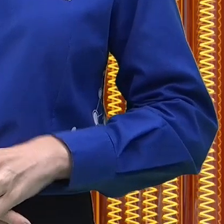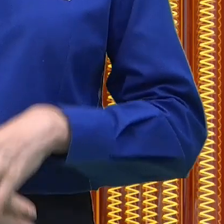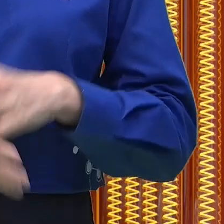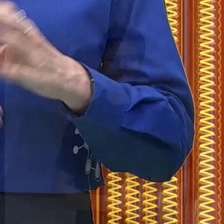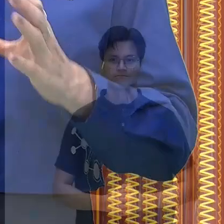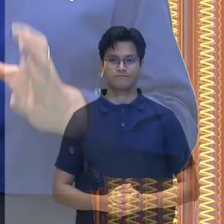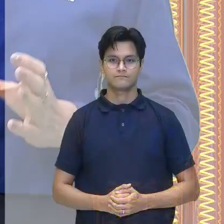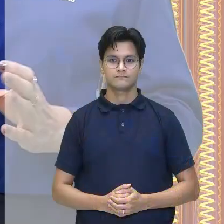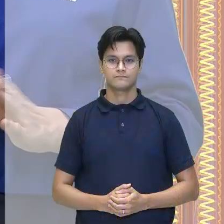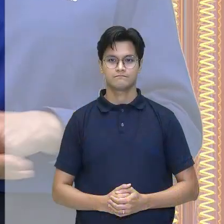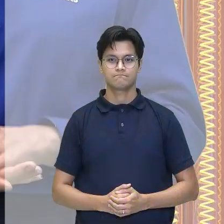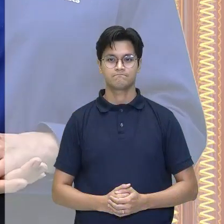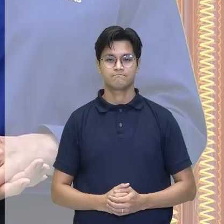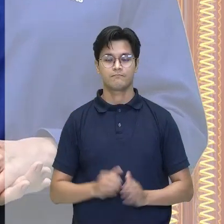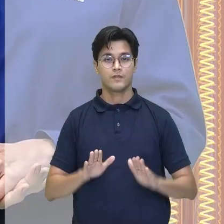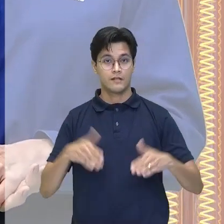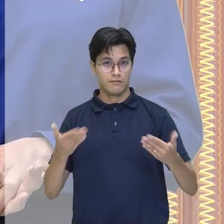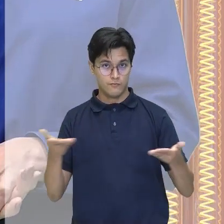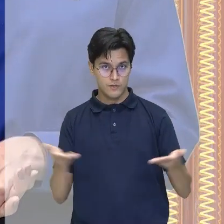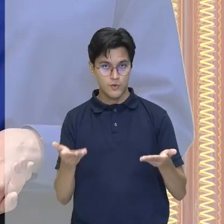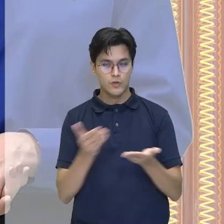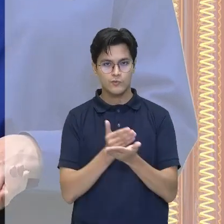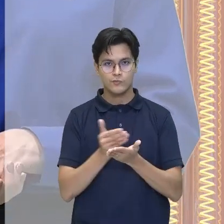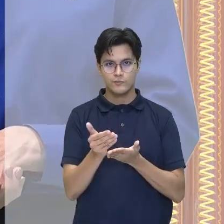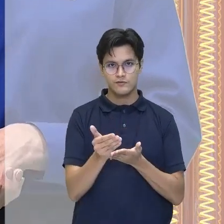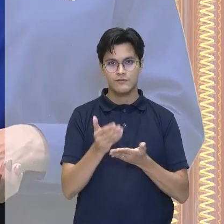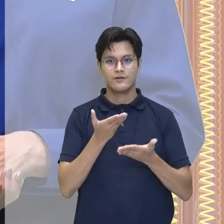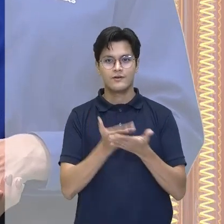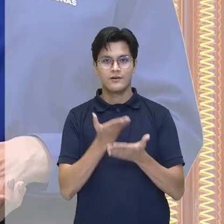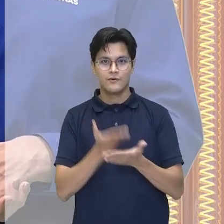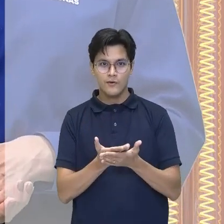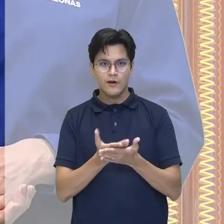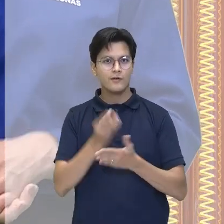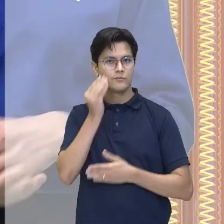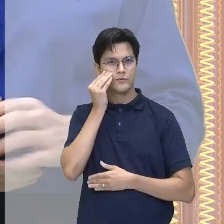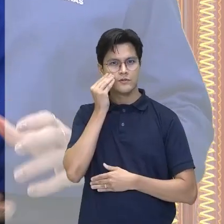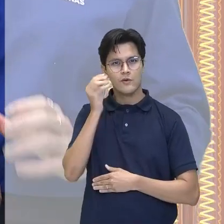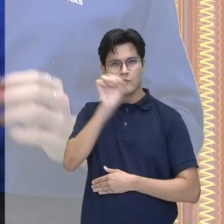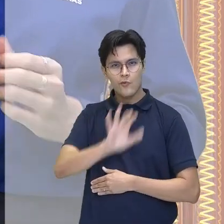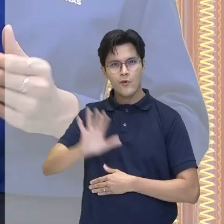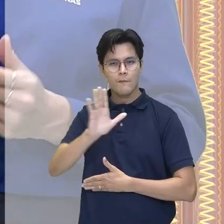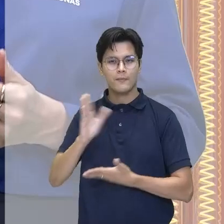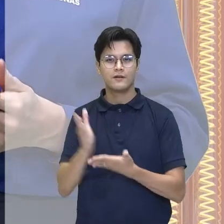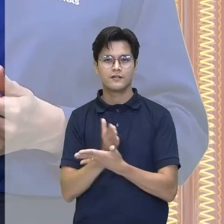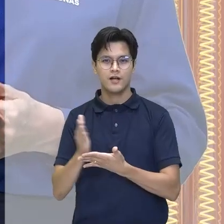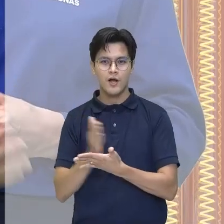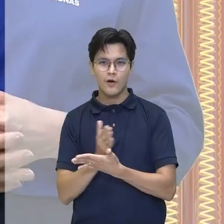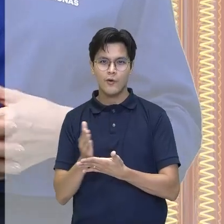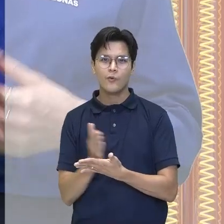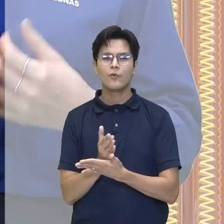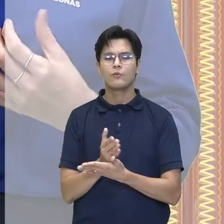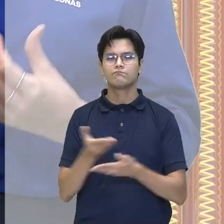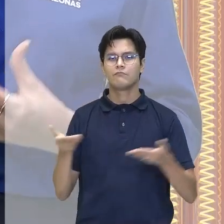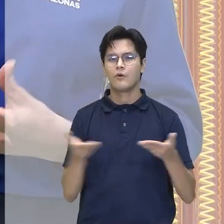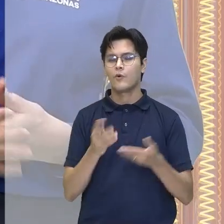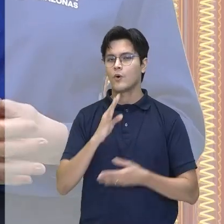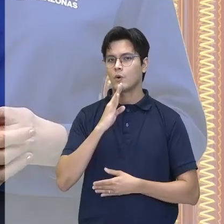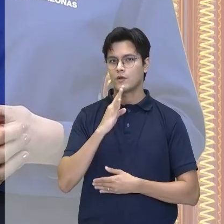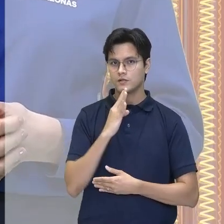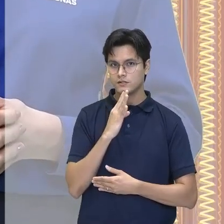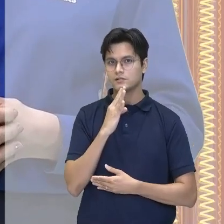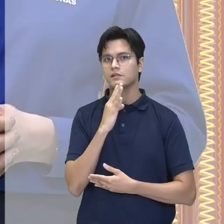Muito bem, então vamos iniciar a nossa aula, né, observando algumas imagens, onde nós vamos conhecer e rever aí